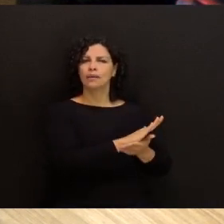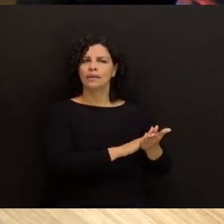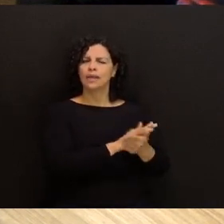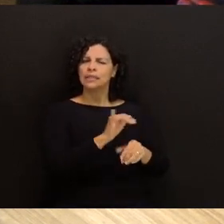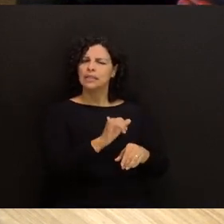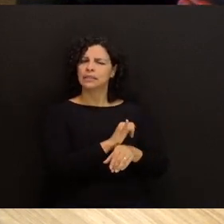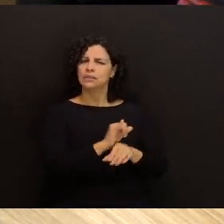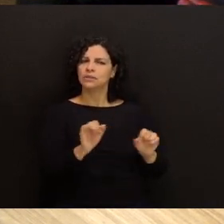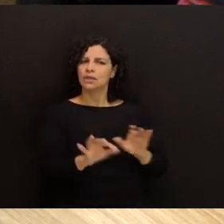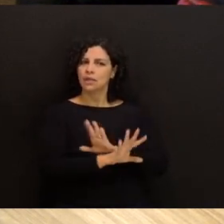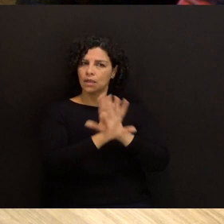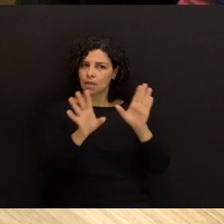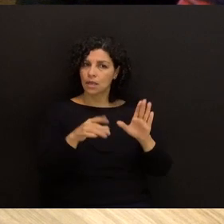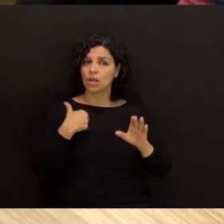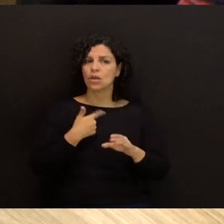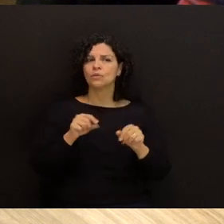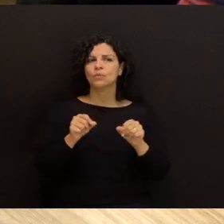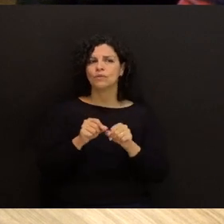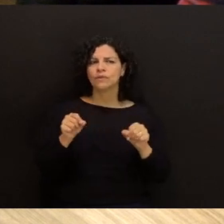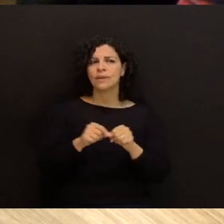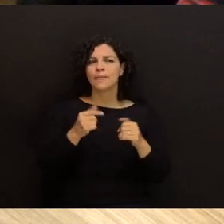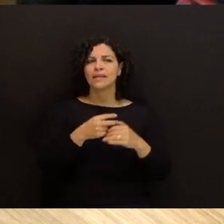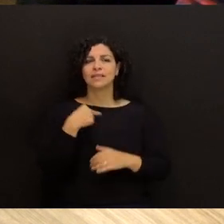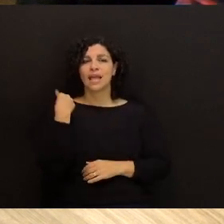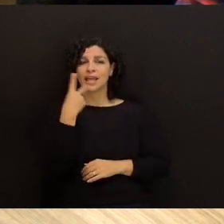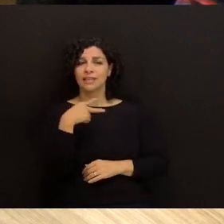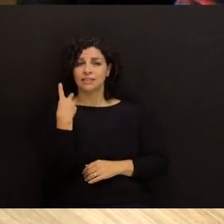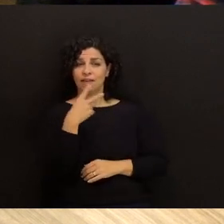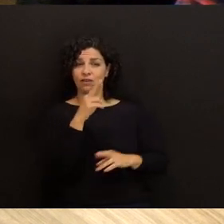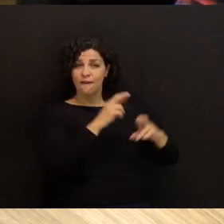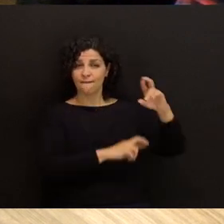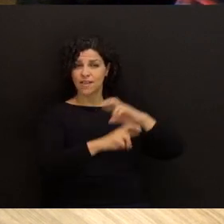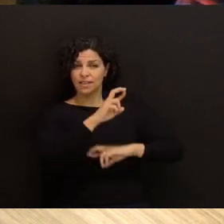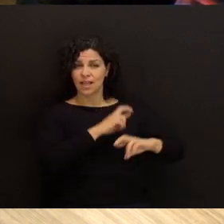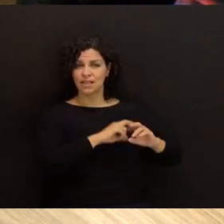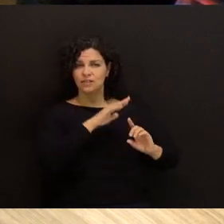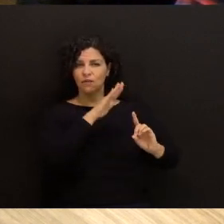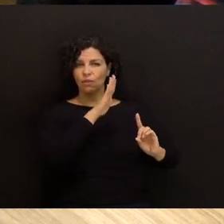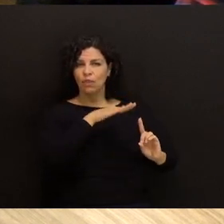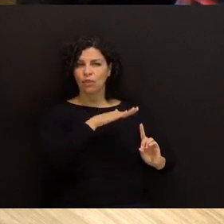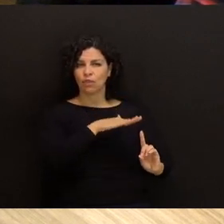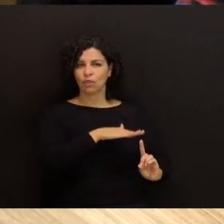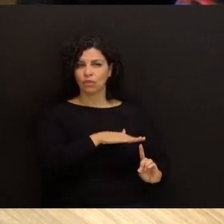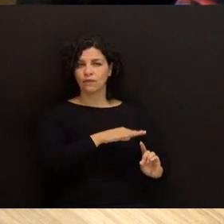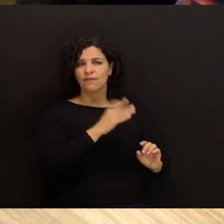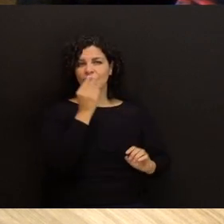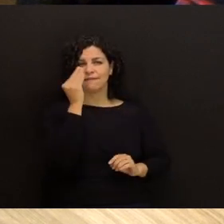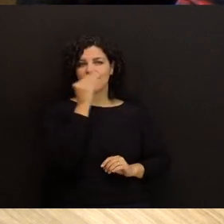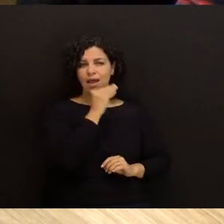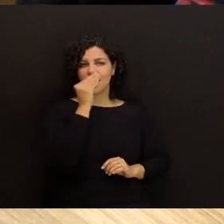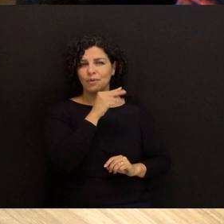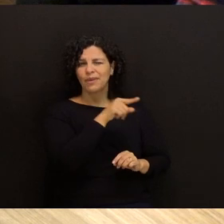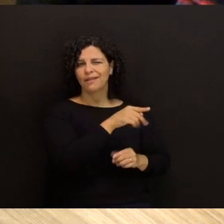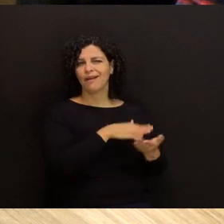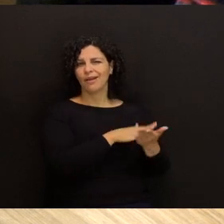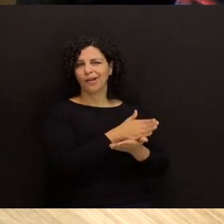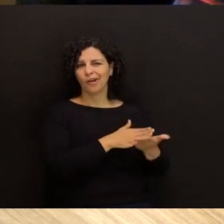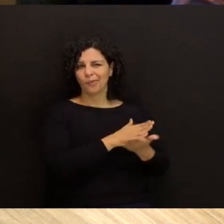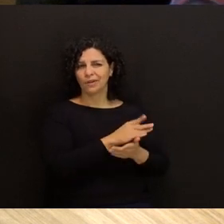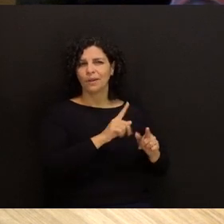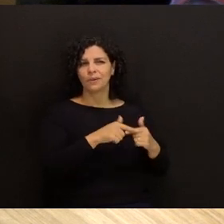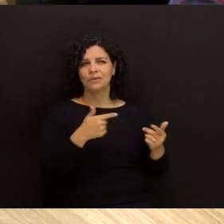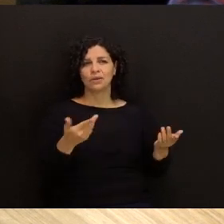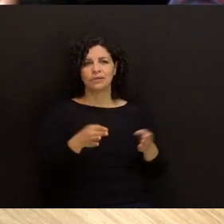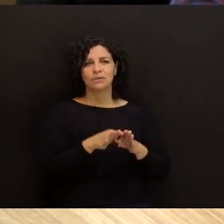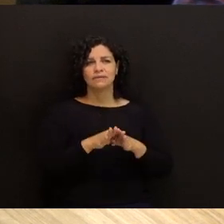vamos enfraquecer o vereador que fiscaliza porque esse vai nos incomodar e vai começar a